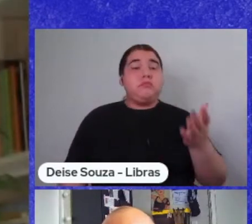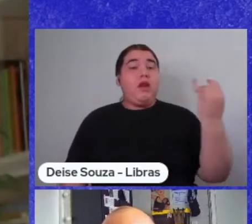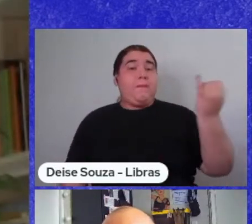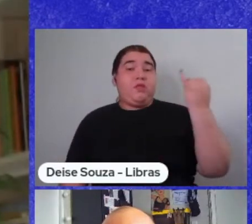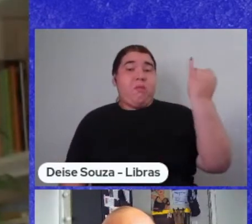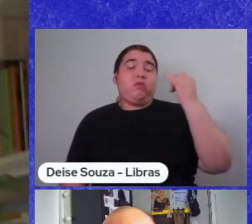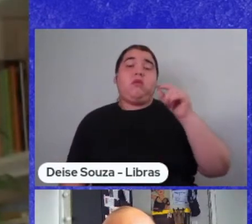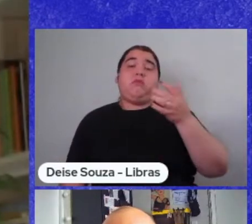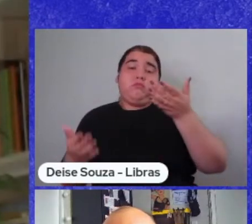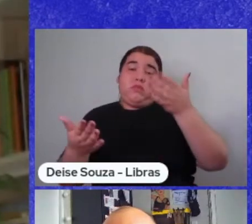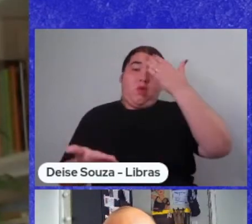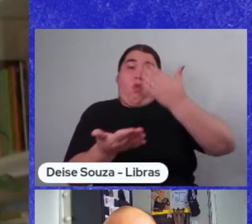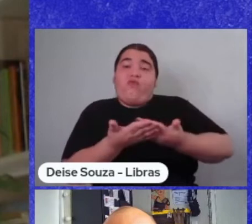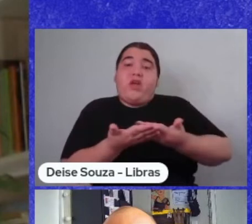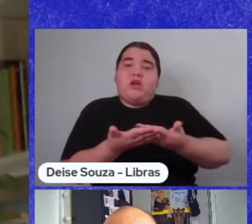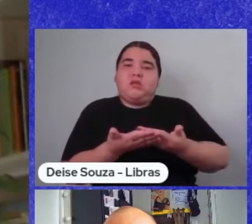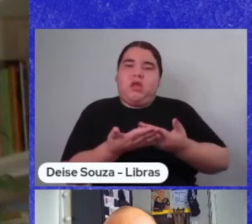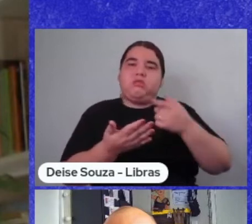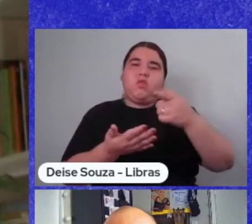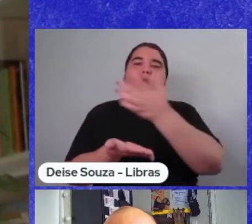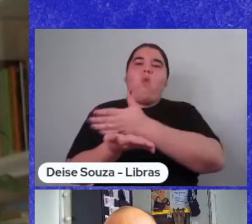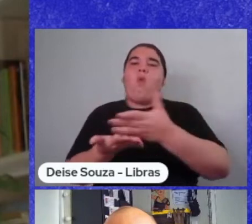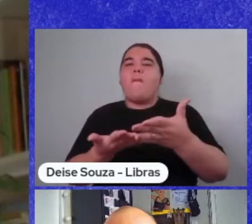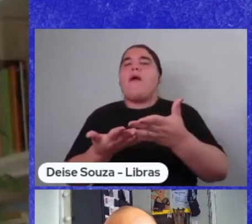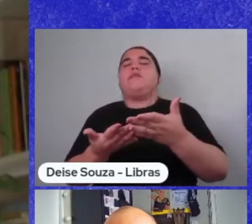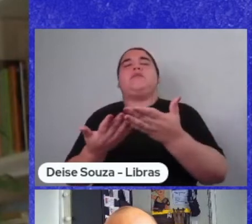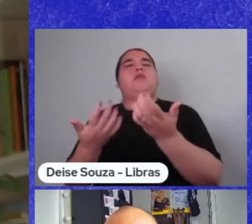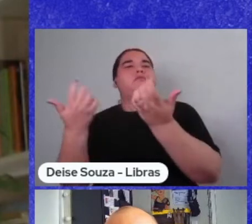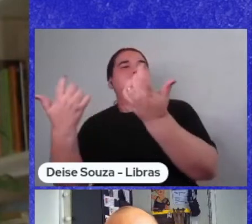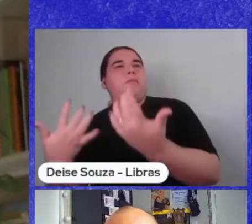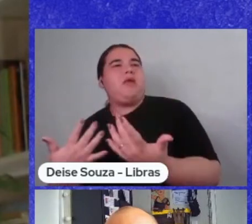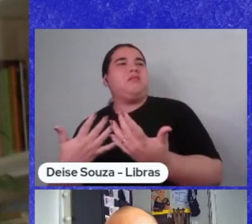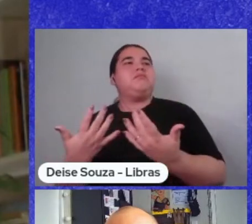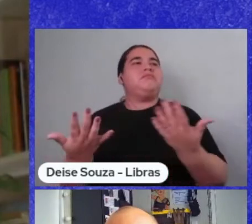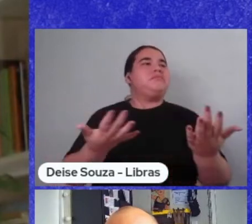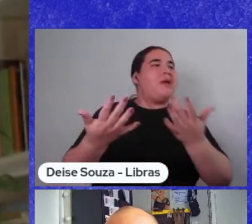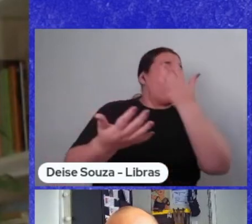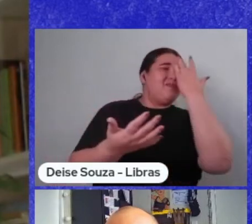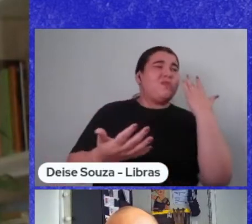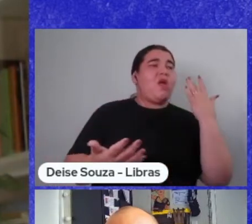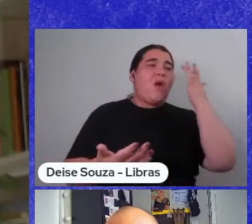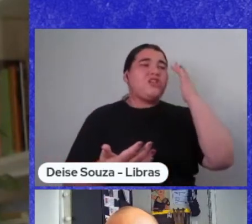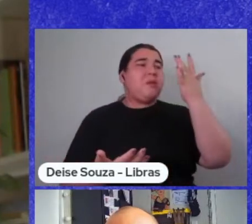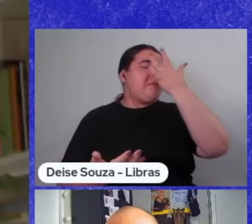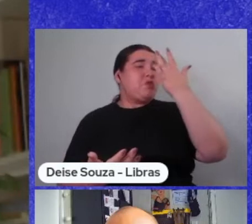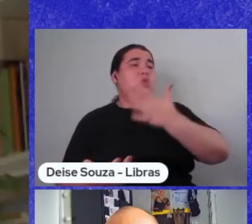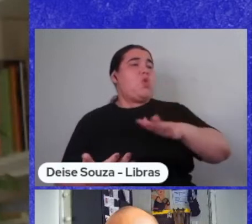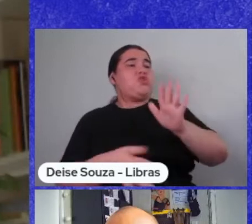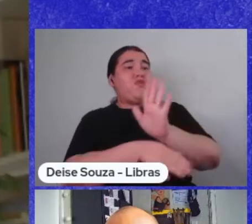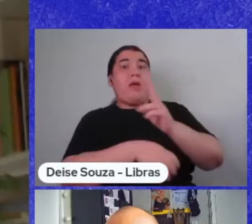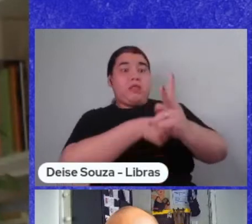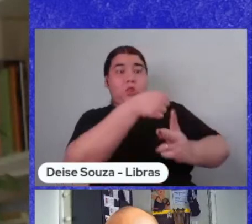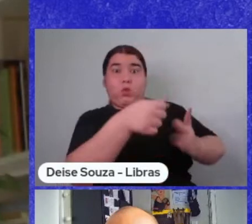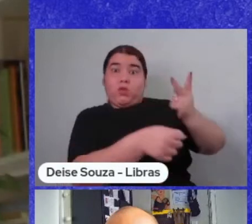confiança mesmo, que talvez você começa falando de uma insegurança, de achar que ninguém ia gostar do filme. E hoje, depois de 2 anos, se você pensar essa